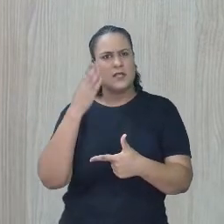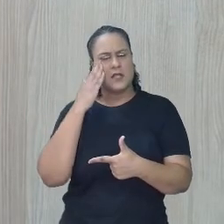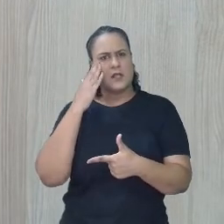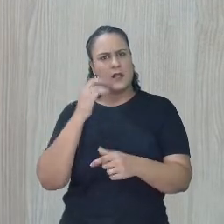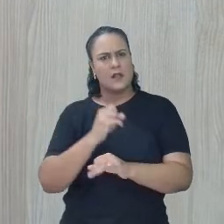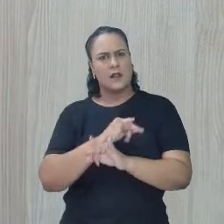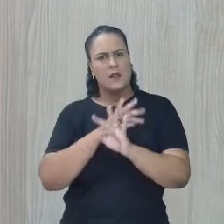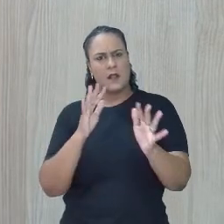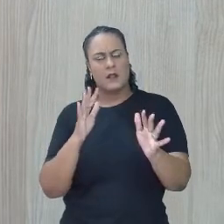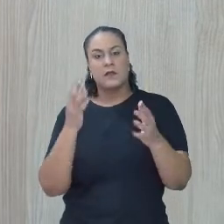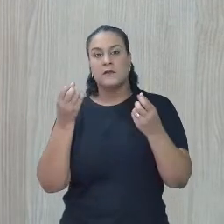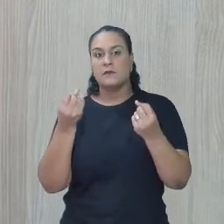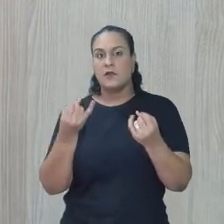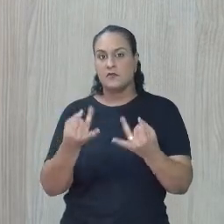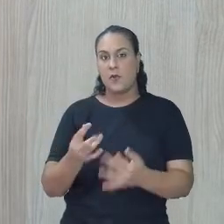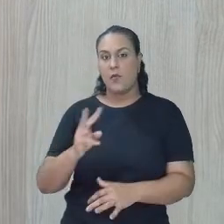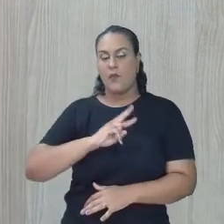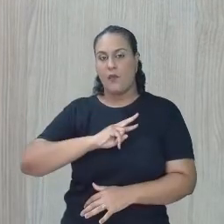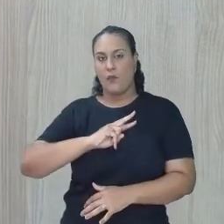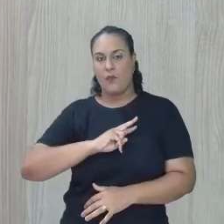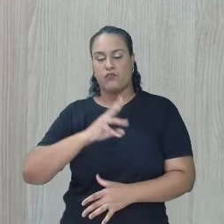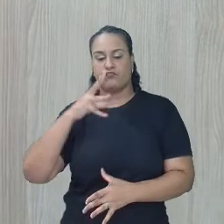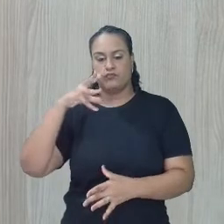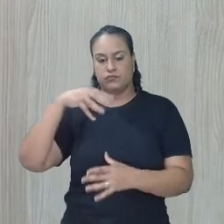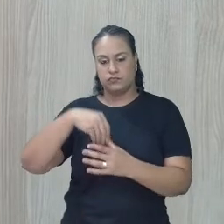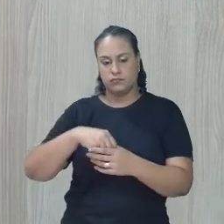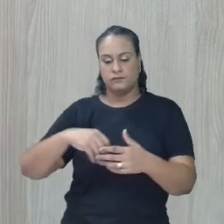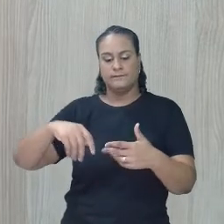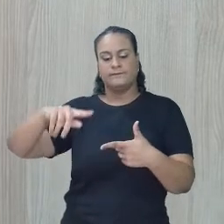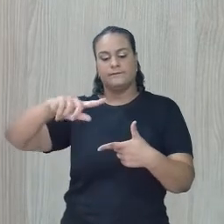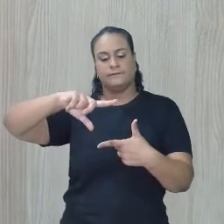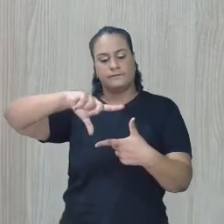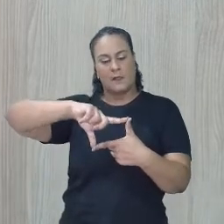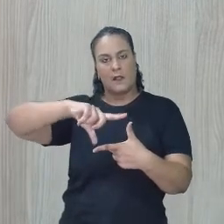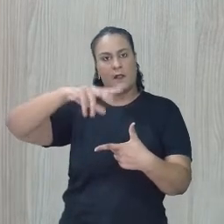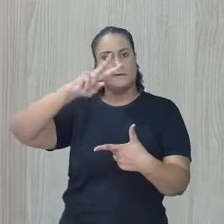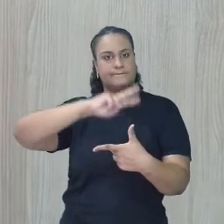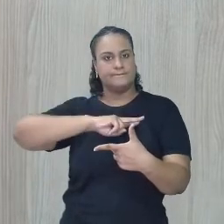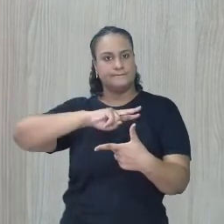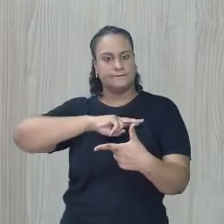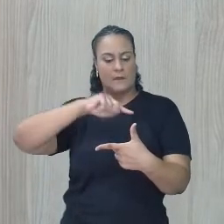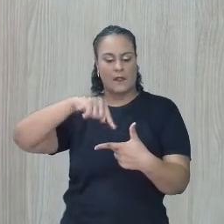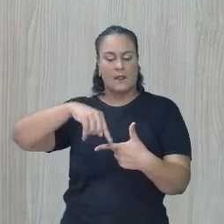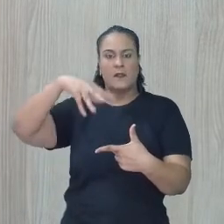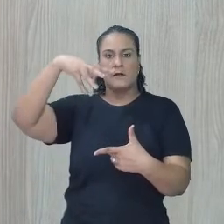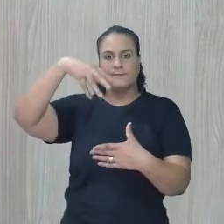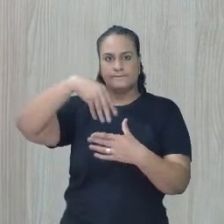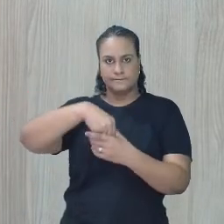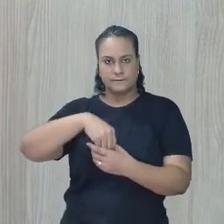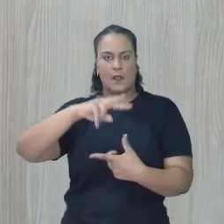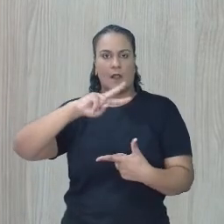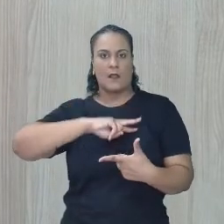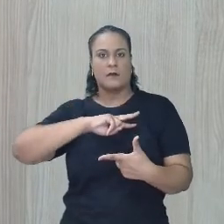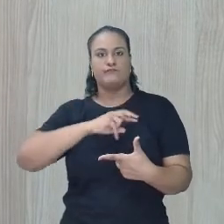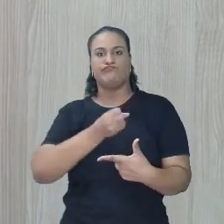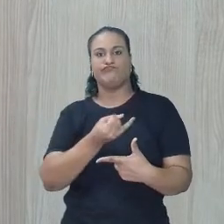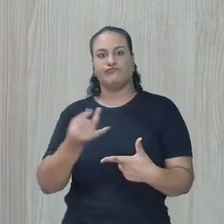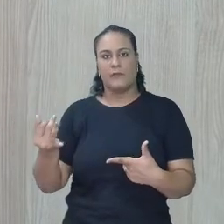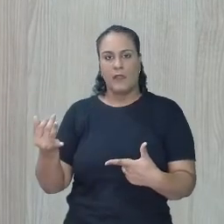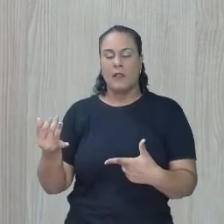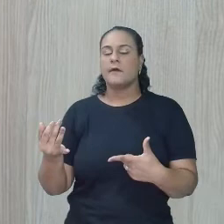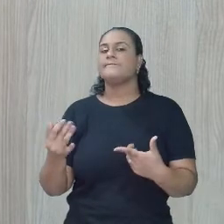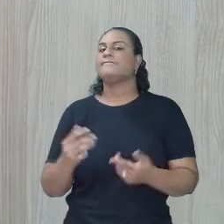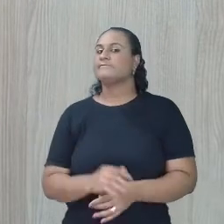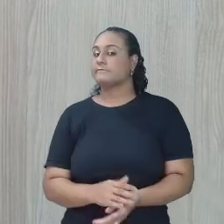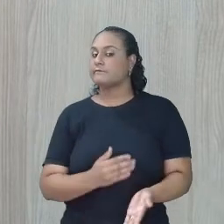estamos falando aqui da ideia de volume, né? Como estamos falando aí de unidade de volume, o centímetro cúbico como foi apresentado, né? Você